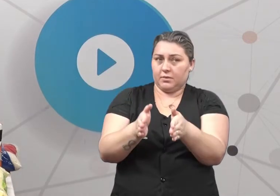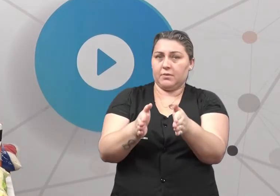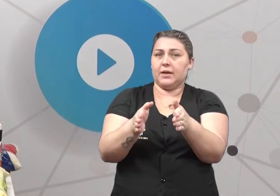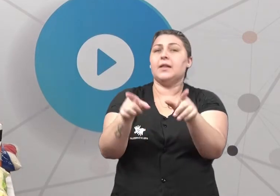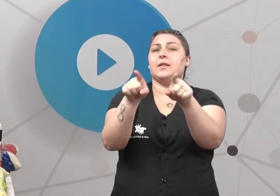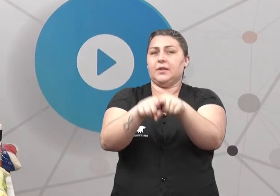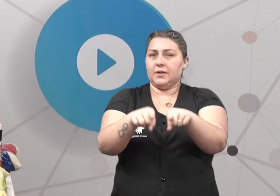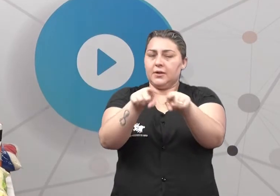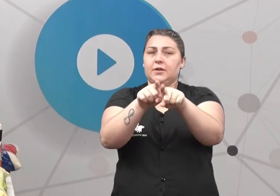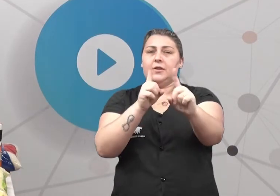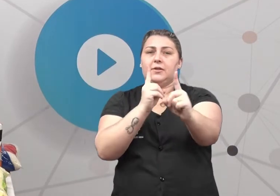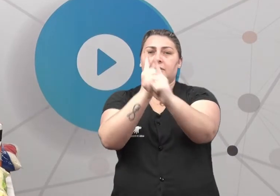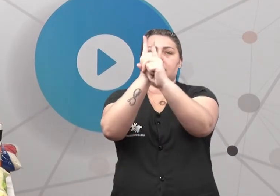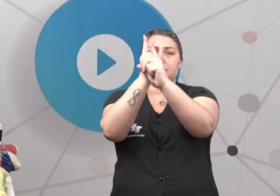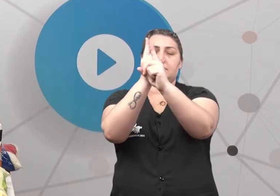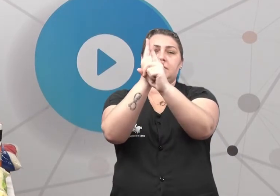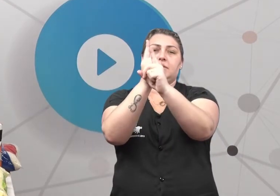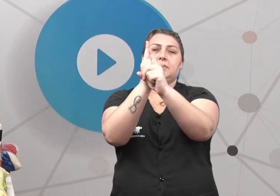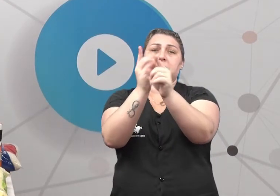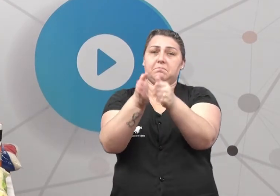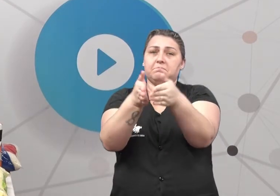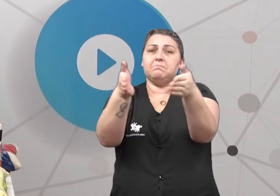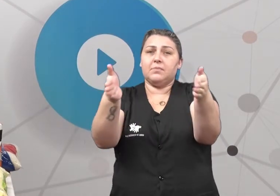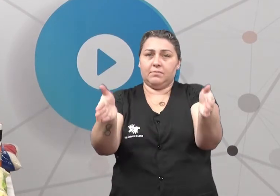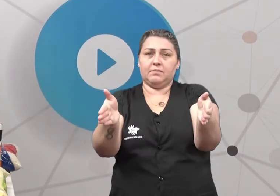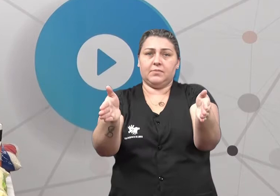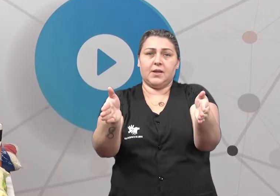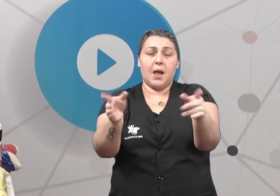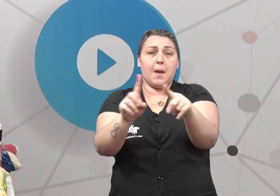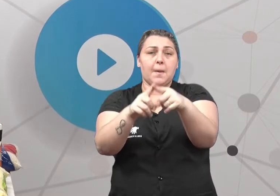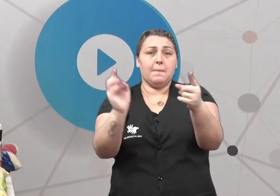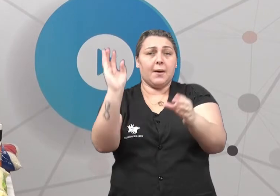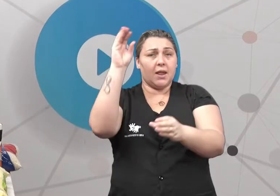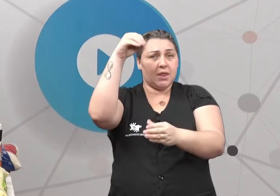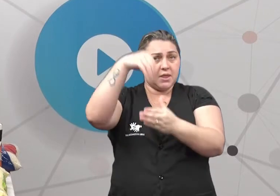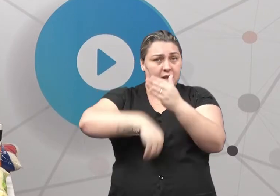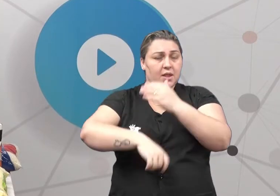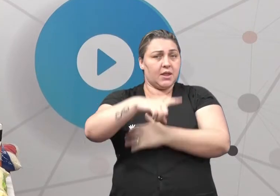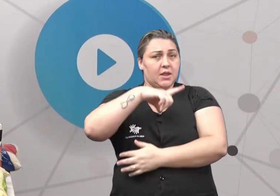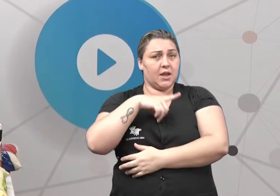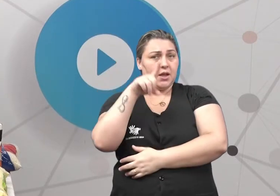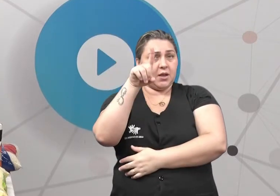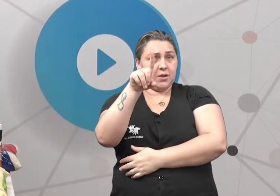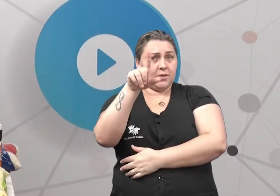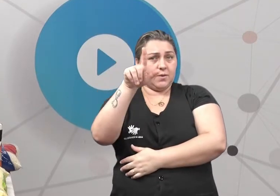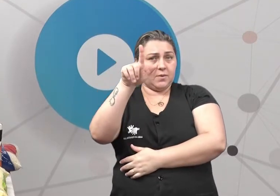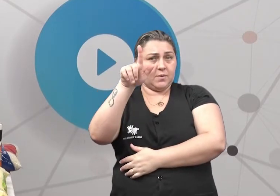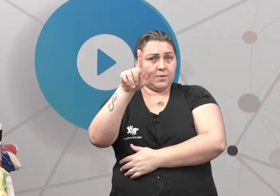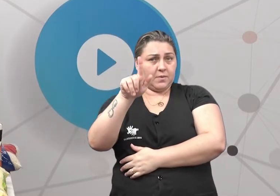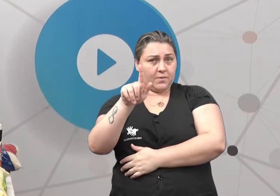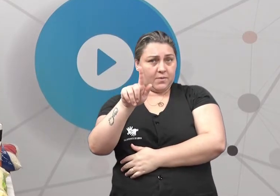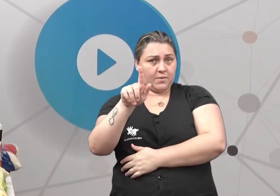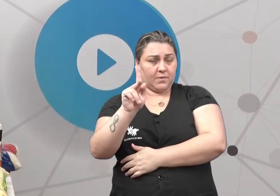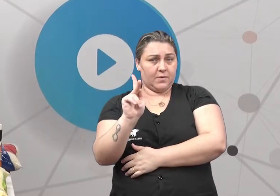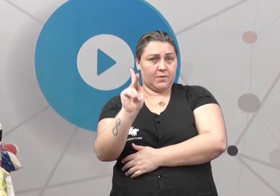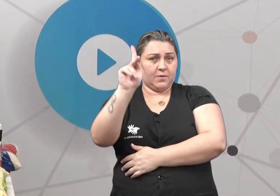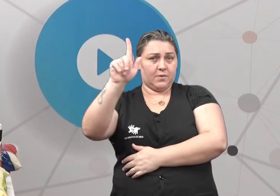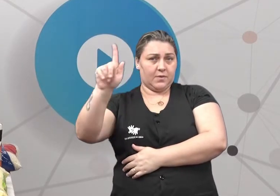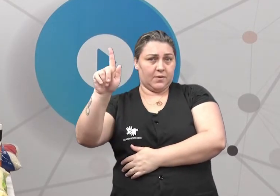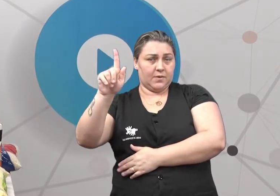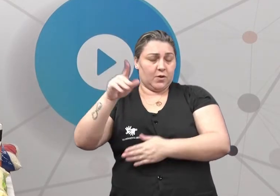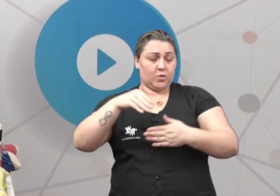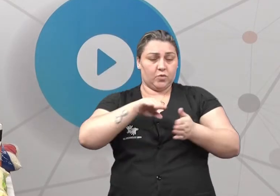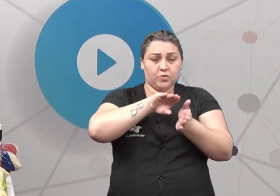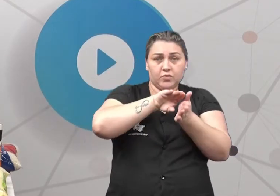gente também vai encontrar quantidades maiores. Mas aqui dentro tem 1 quilo. Se eu pegar